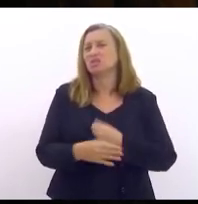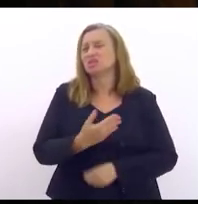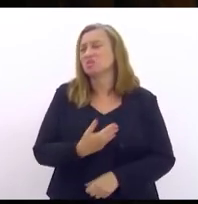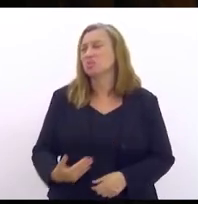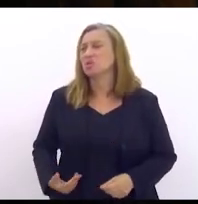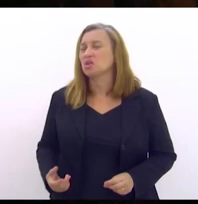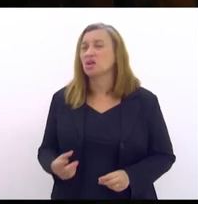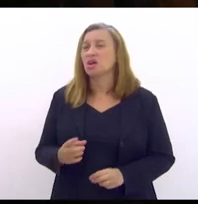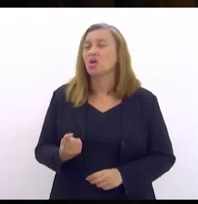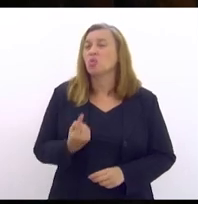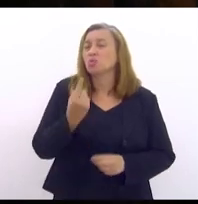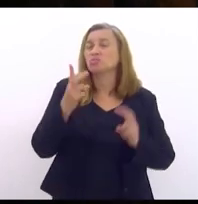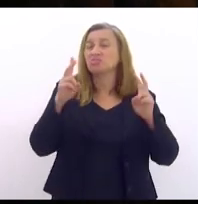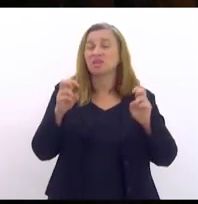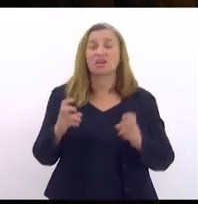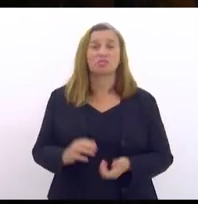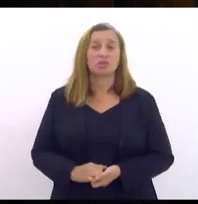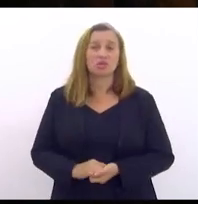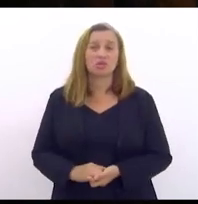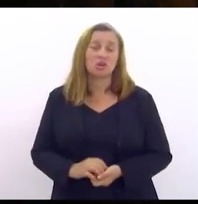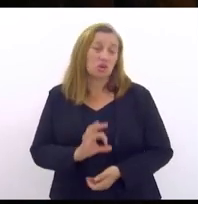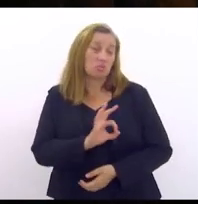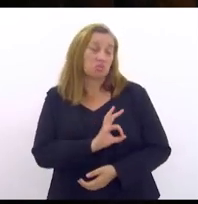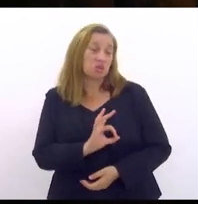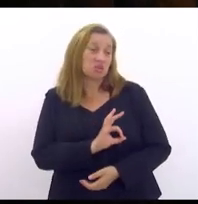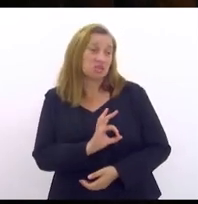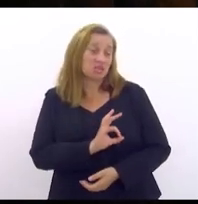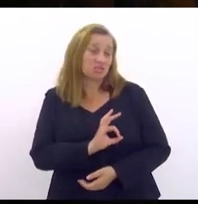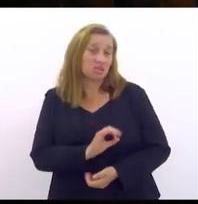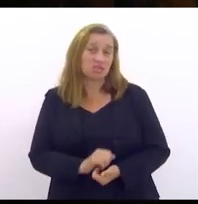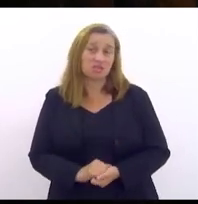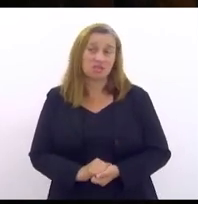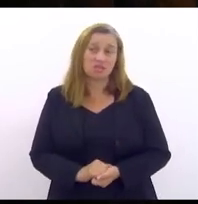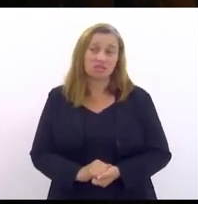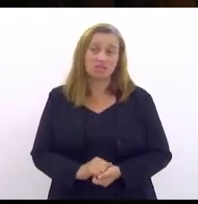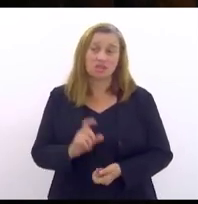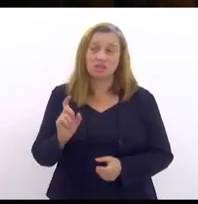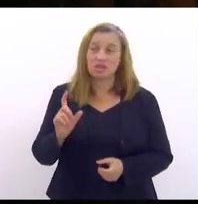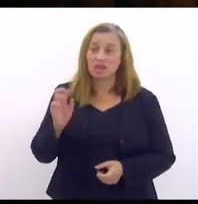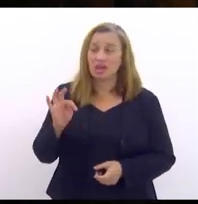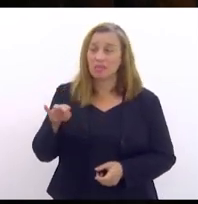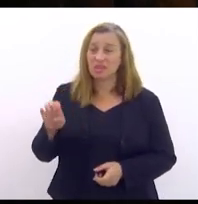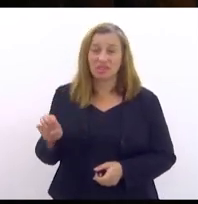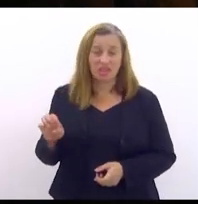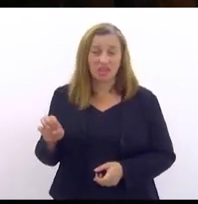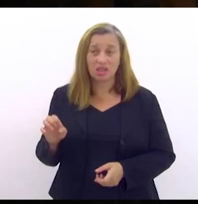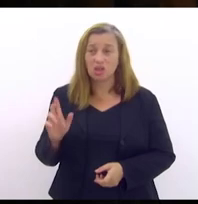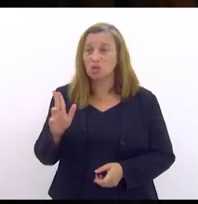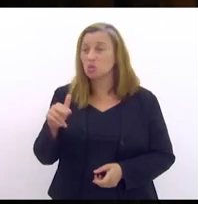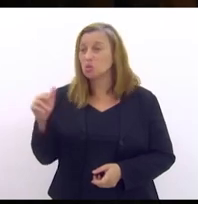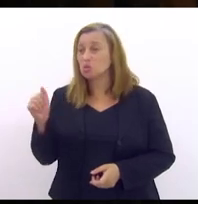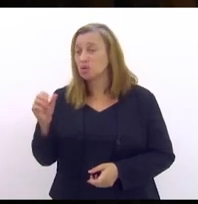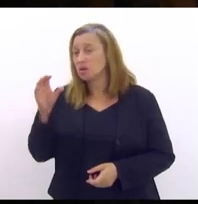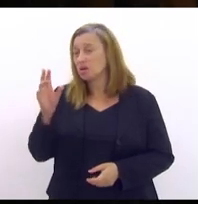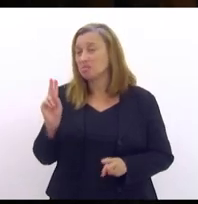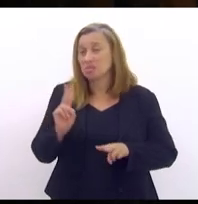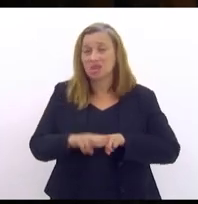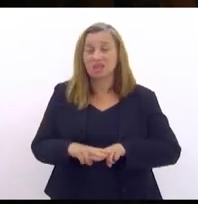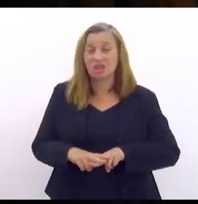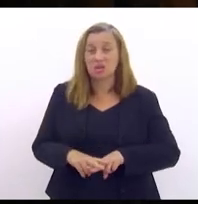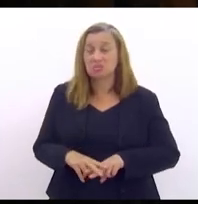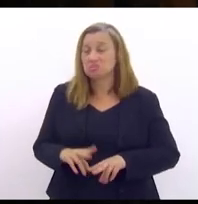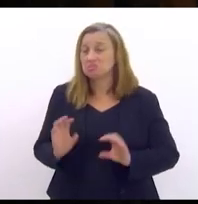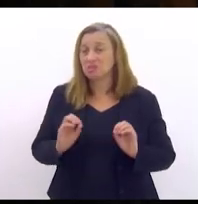tema que ele entende. Um policialzinho de quinta categoria, de gabinete, que nunca se dignou a prender ninguém.